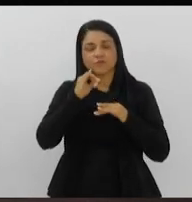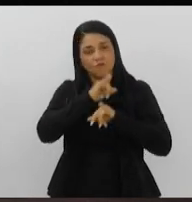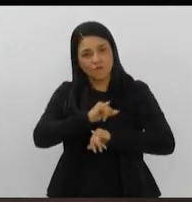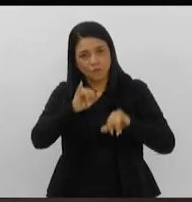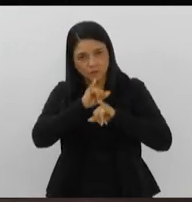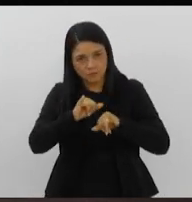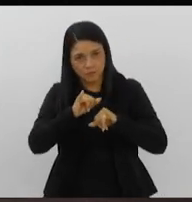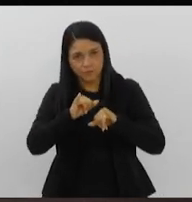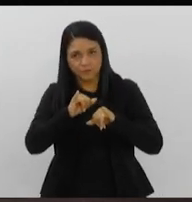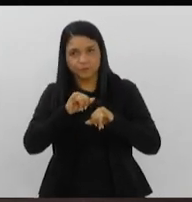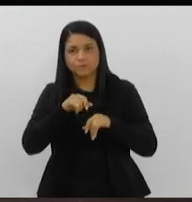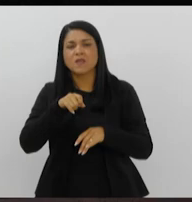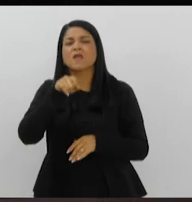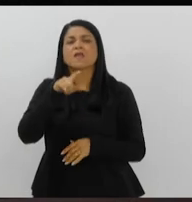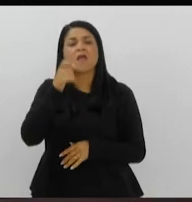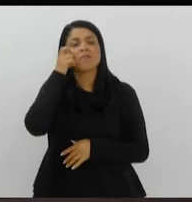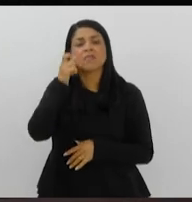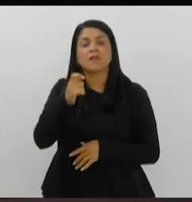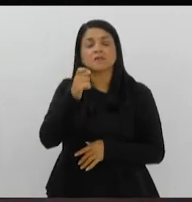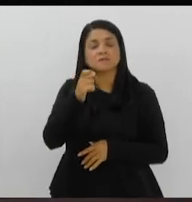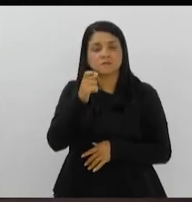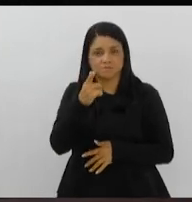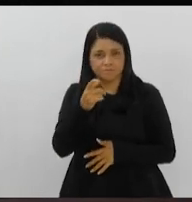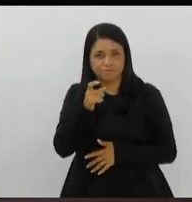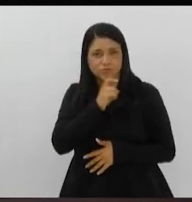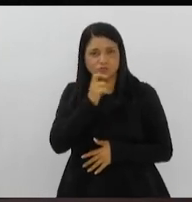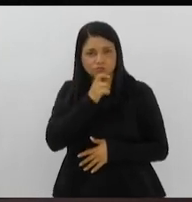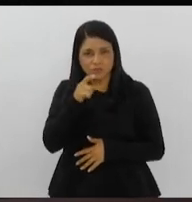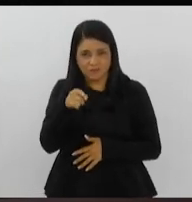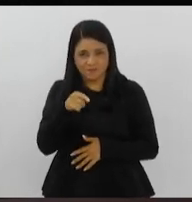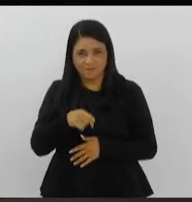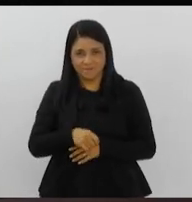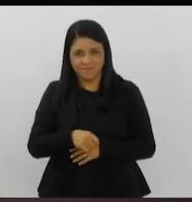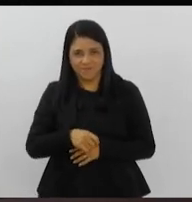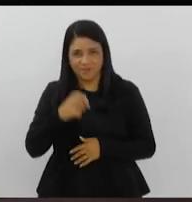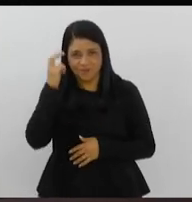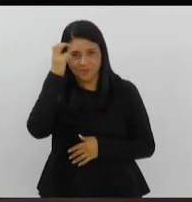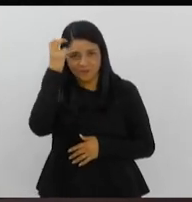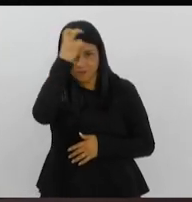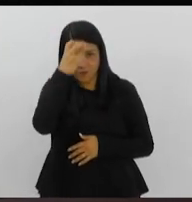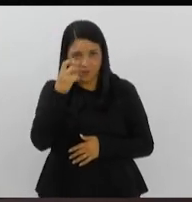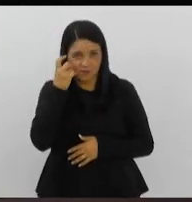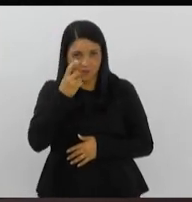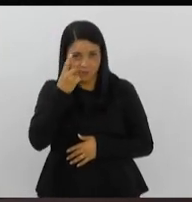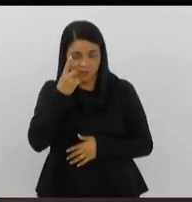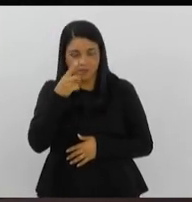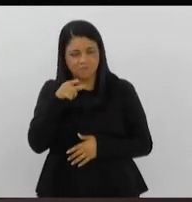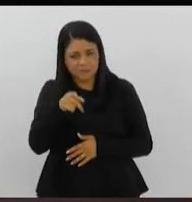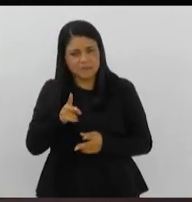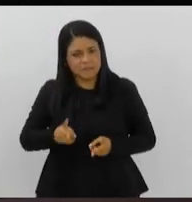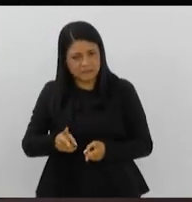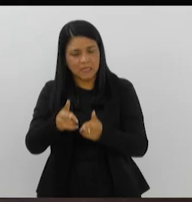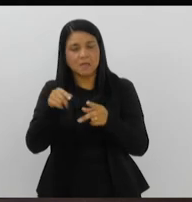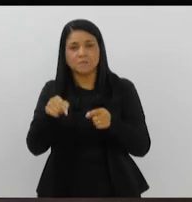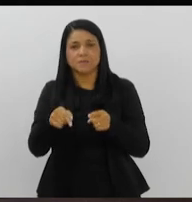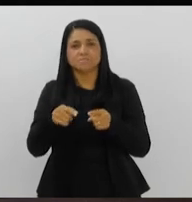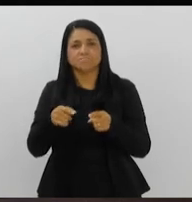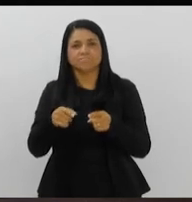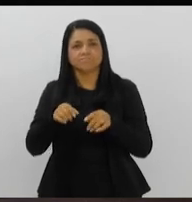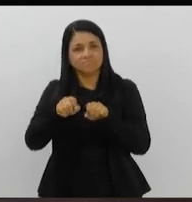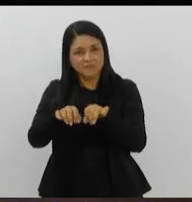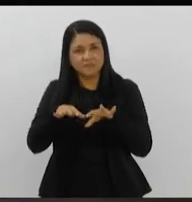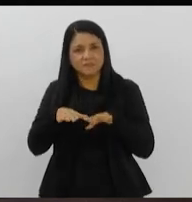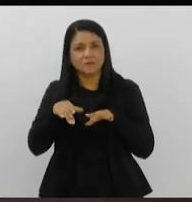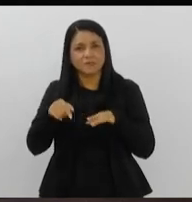mentira, deputada Verônica? Vossa Excelência, que algumas sessões vêm sendo caluniadas aqui na tribuna dessa